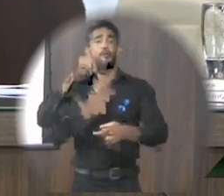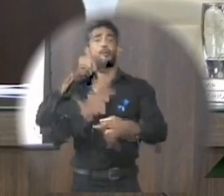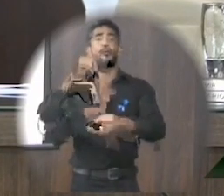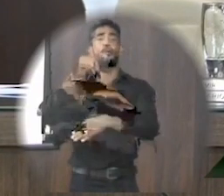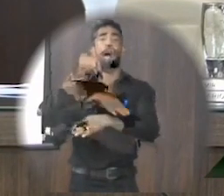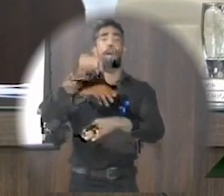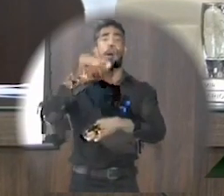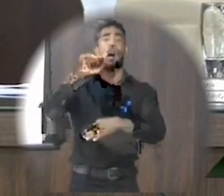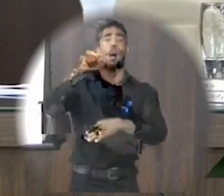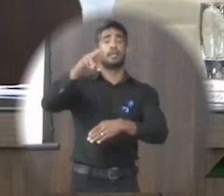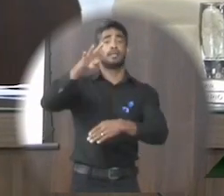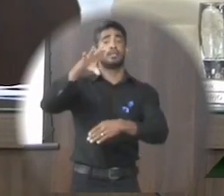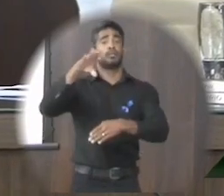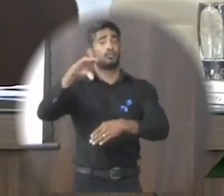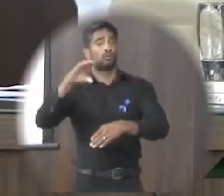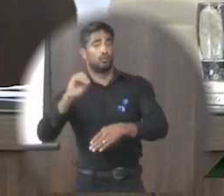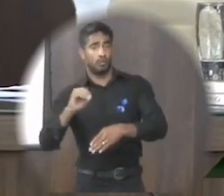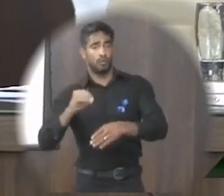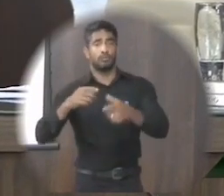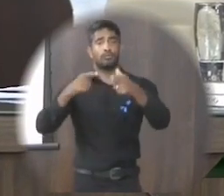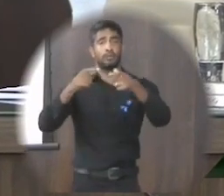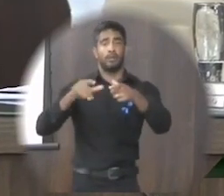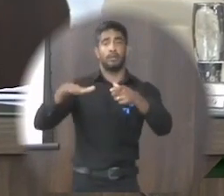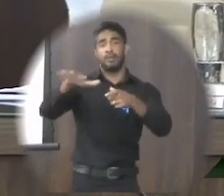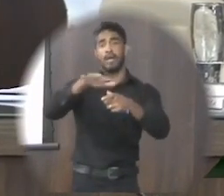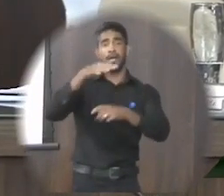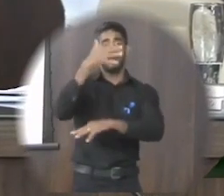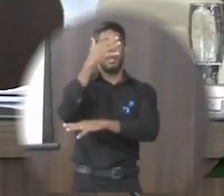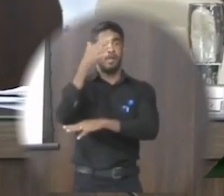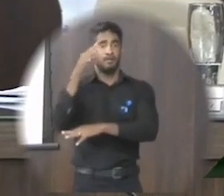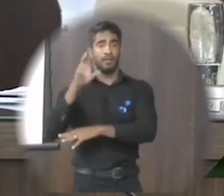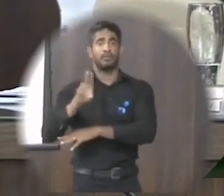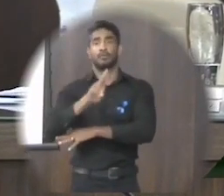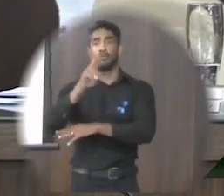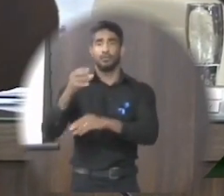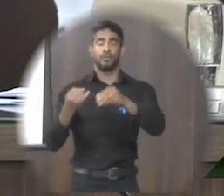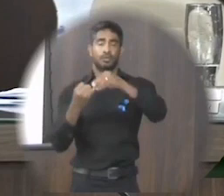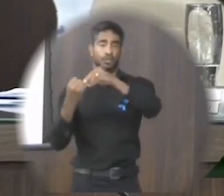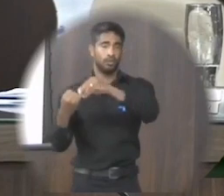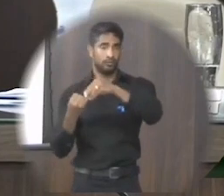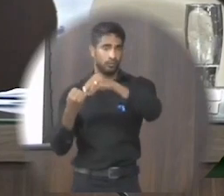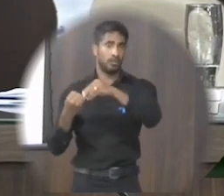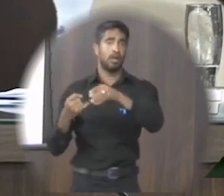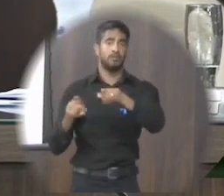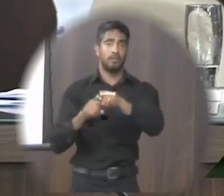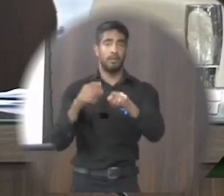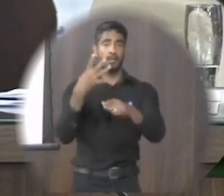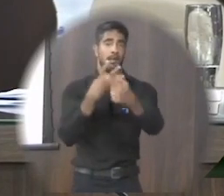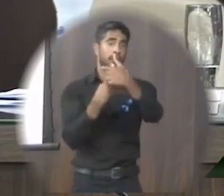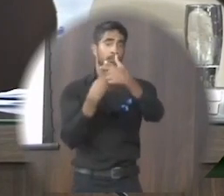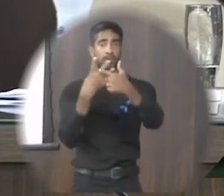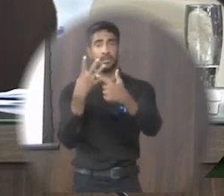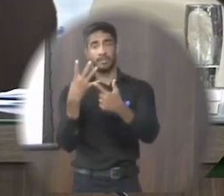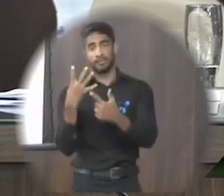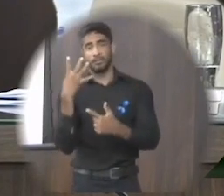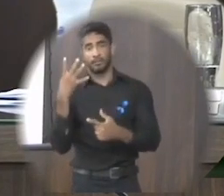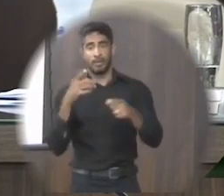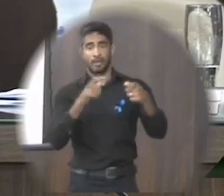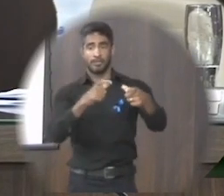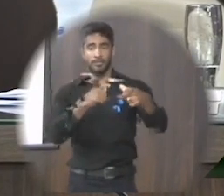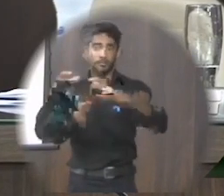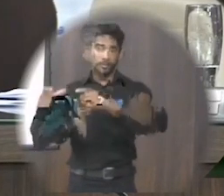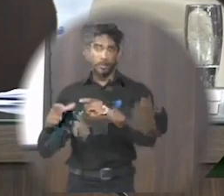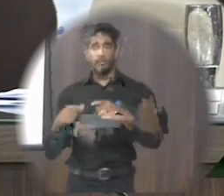Pereira Pardim, está localizada também uma área verde. Área de uso institucional, totalizando 4 áreas verdes. Área de